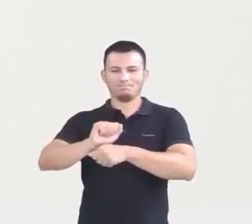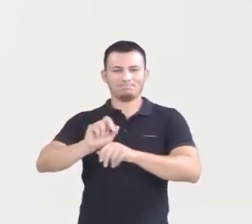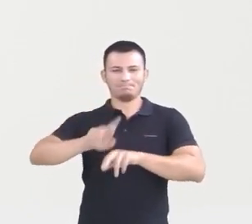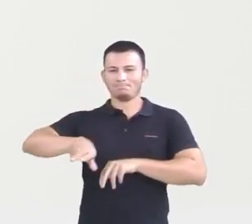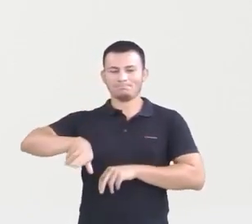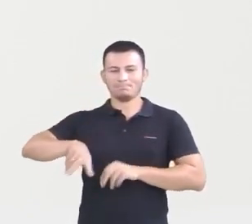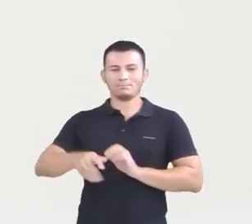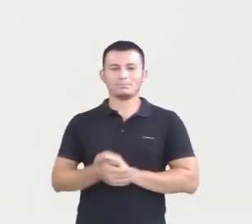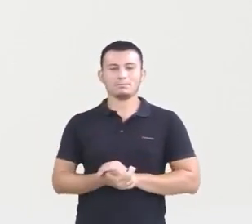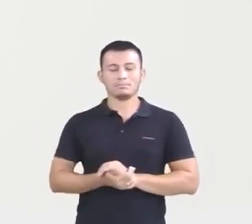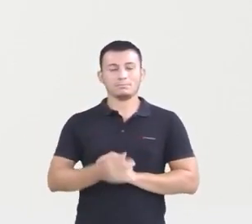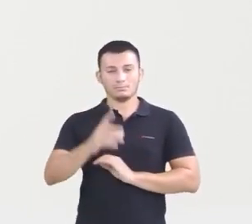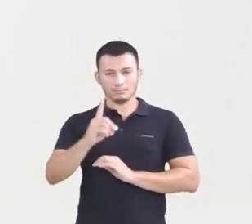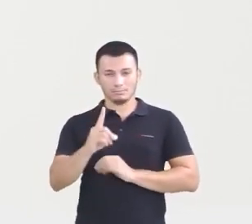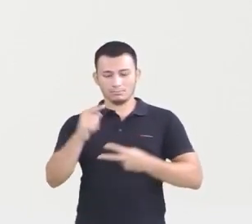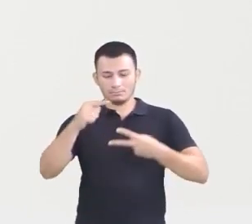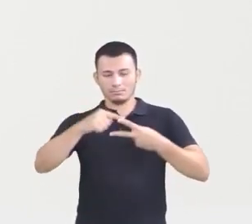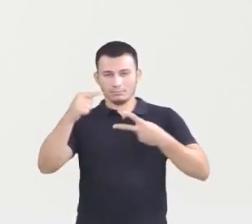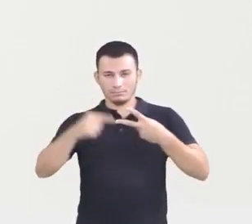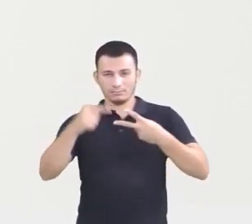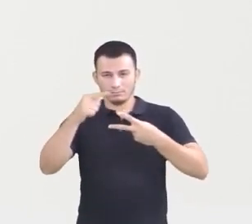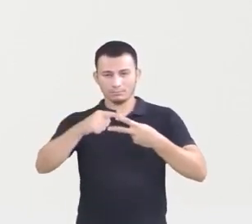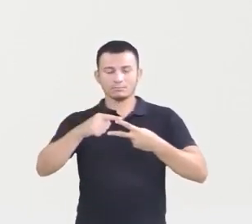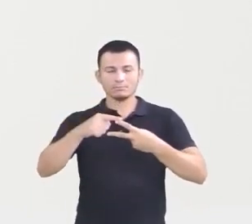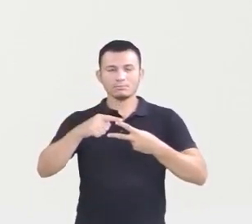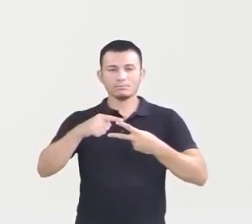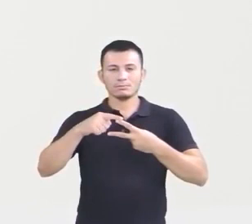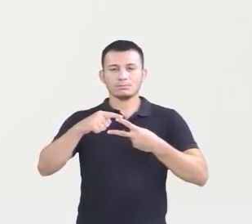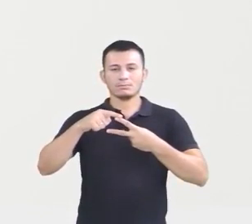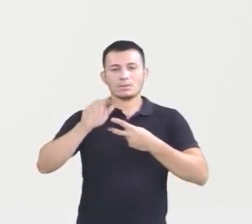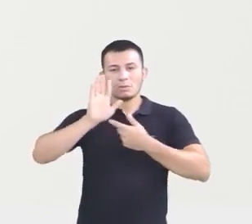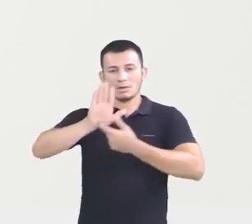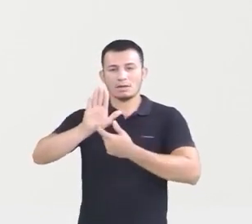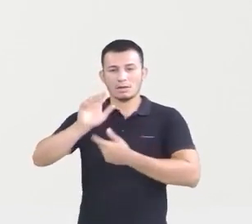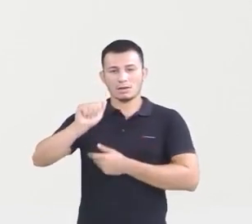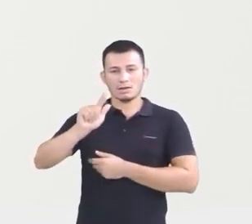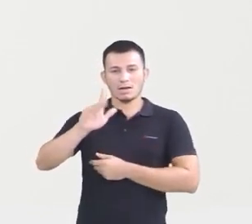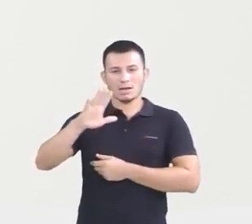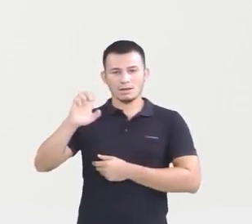D, as duas frases indicam que Alice é curiosa.